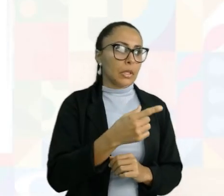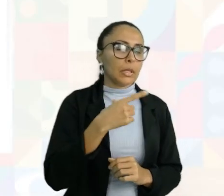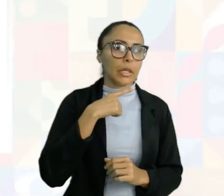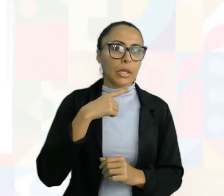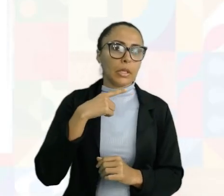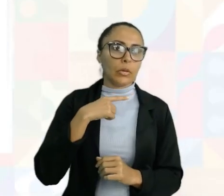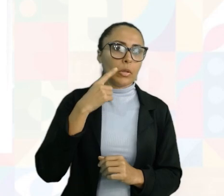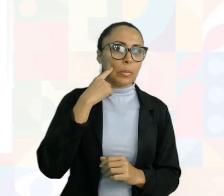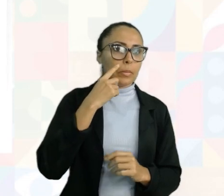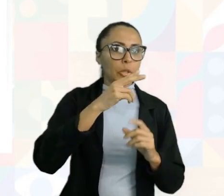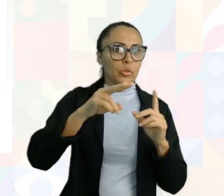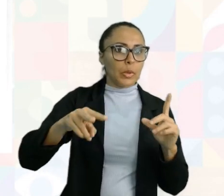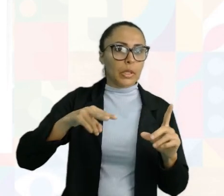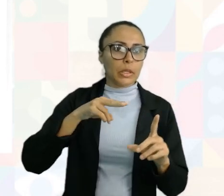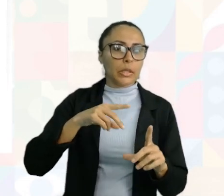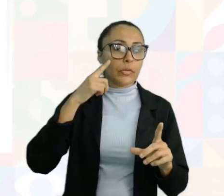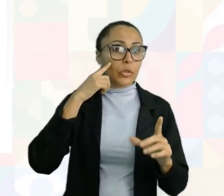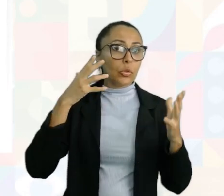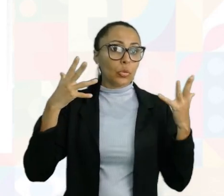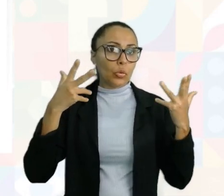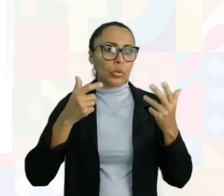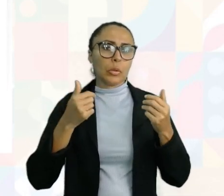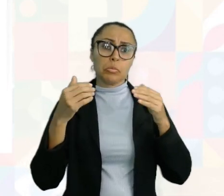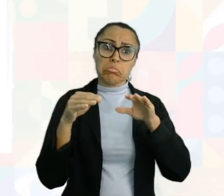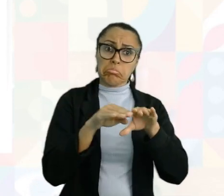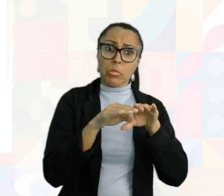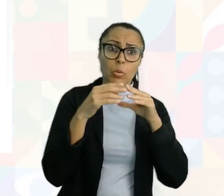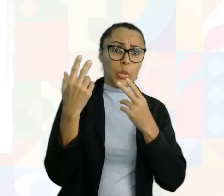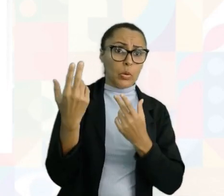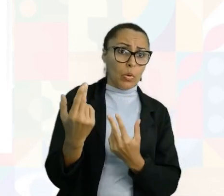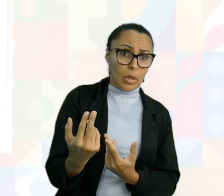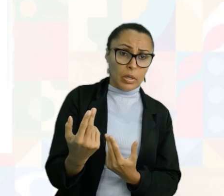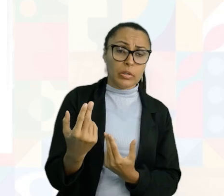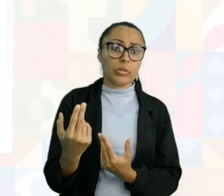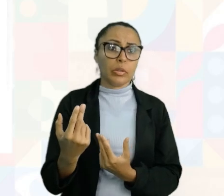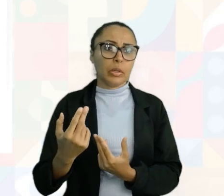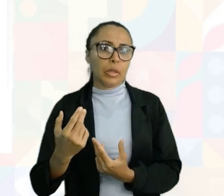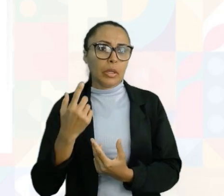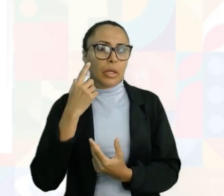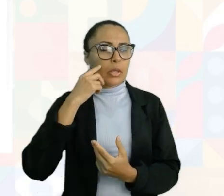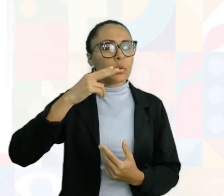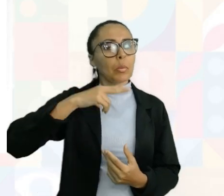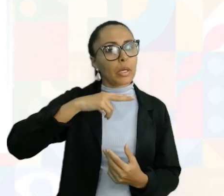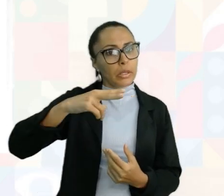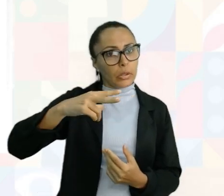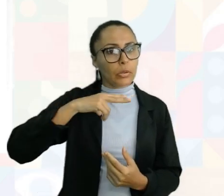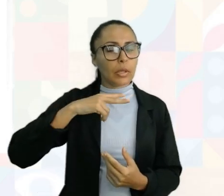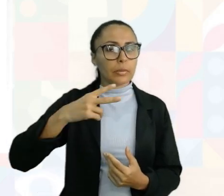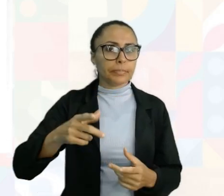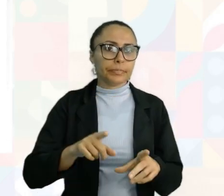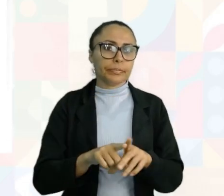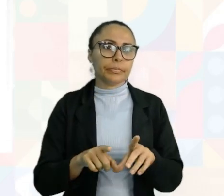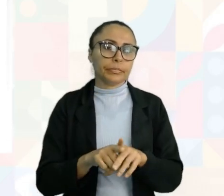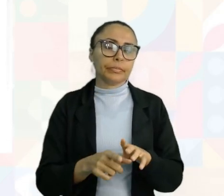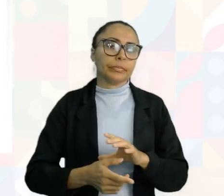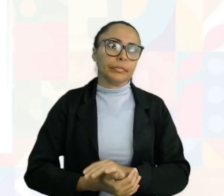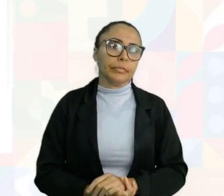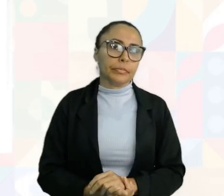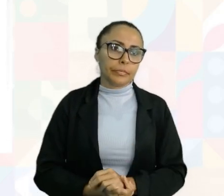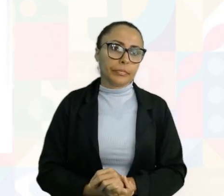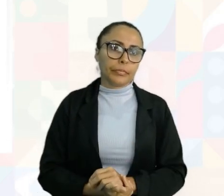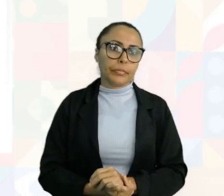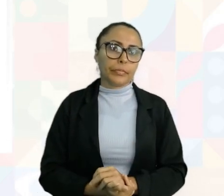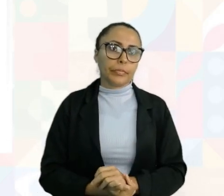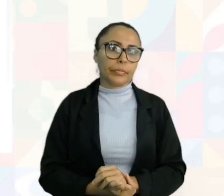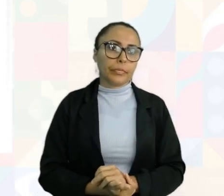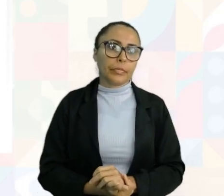perspectiva em que todas as medidas são iguais do objeto, e é um caso particular da projeção cilíndrica ortogonal, ou seja, suas